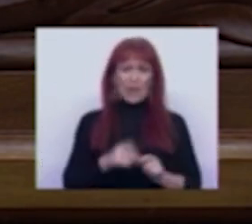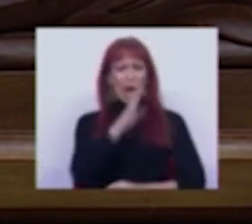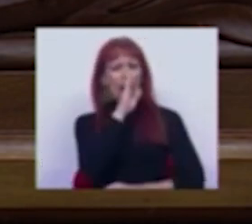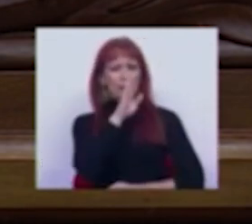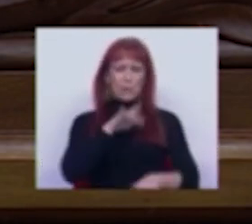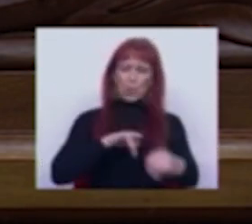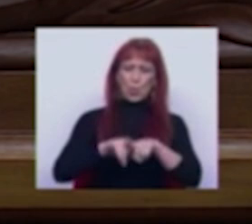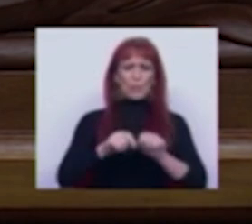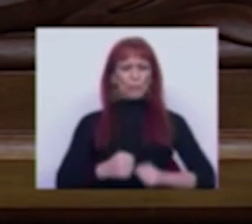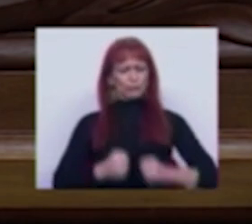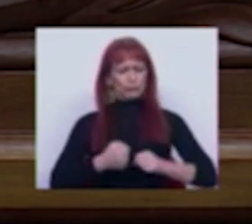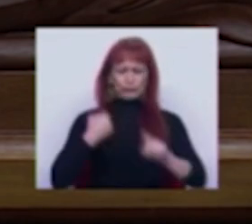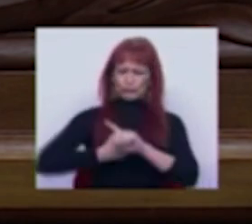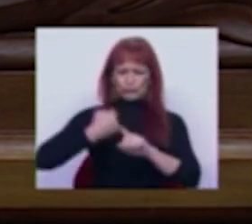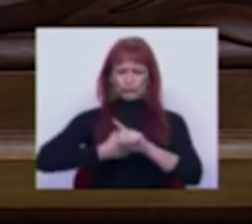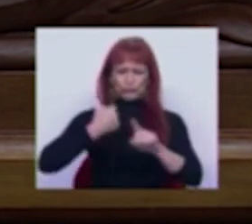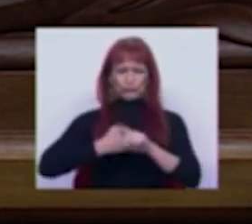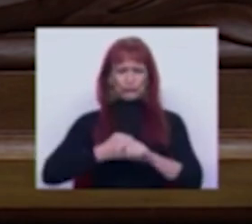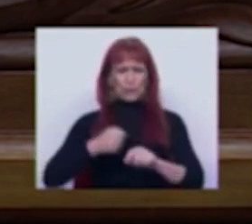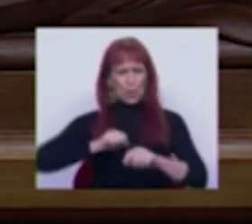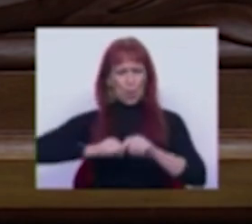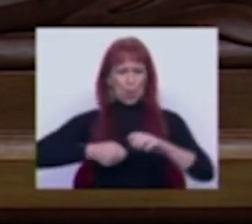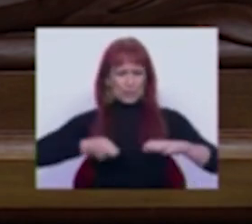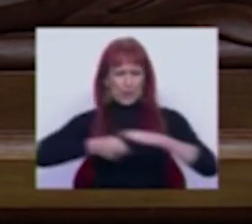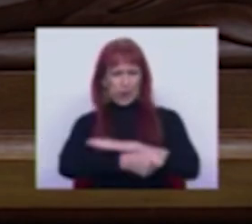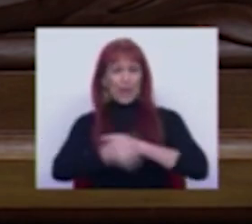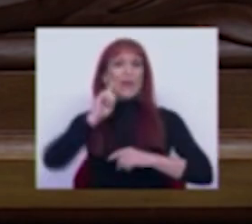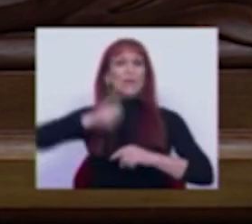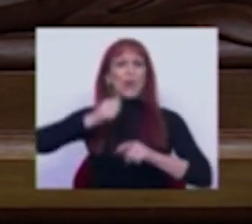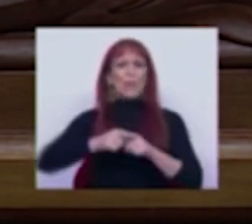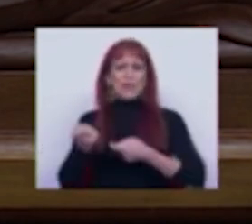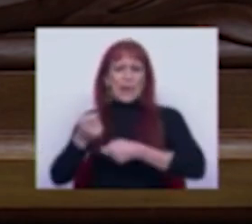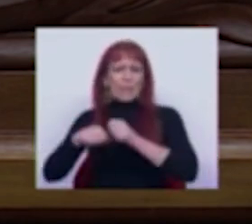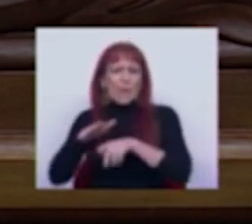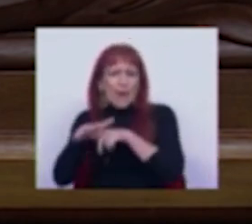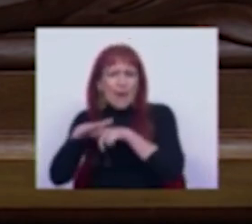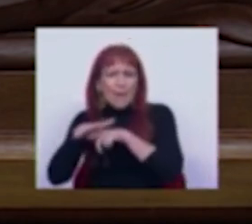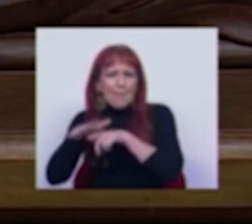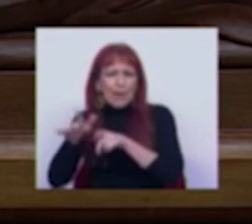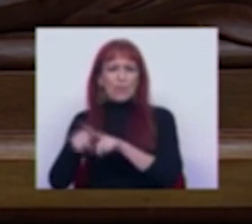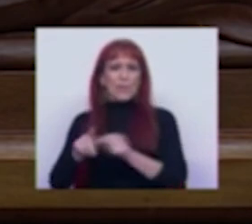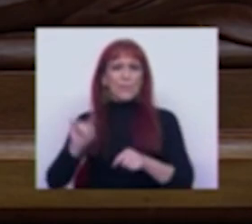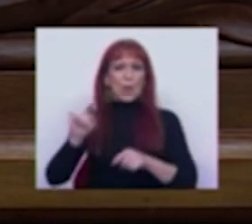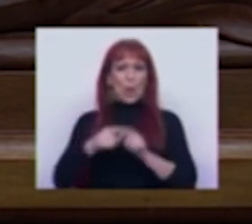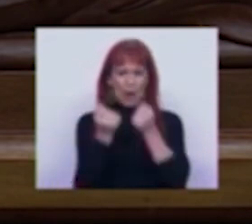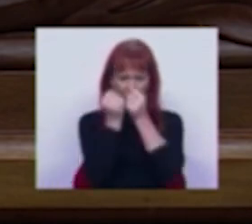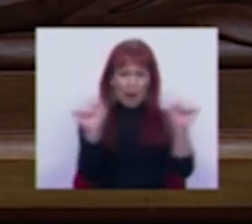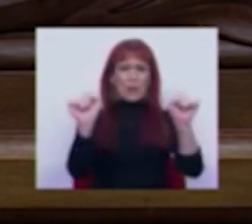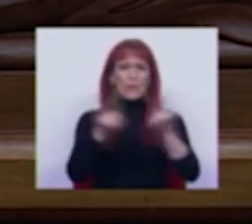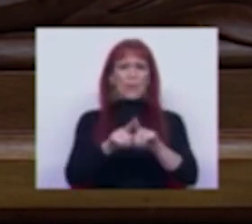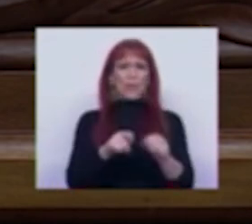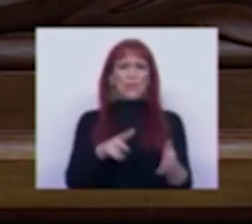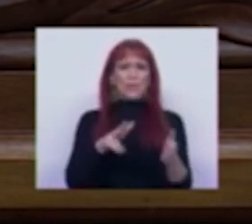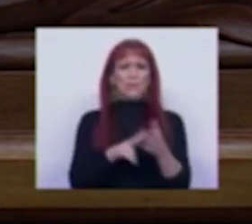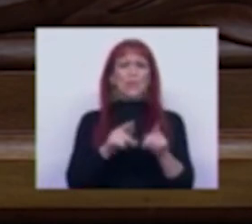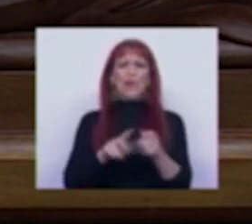atitude política de firme combate à corrupção e, fundamentalmente, ao tráfico de influências. De real autonomia face à atual